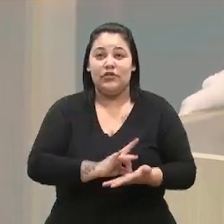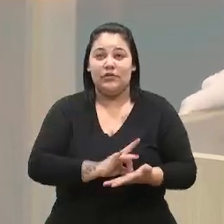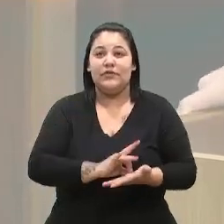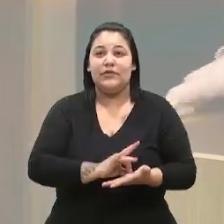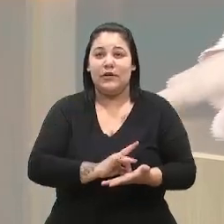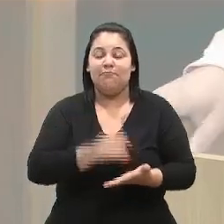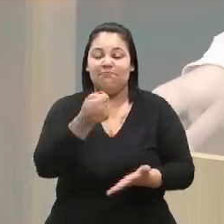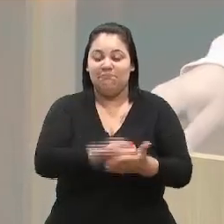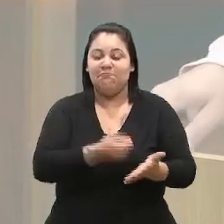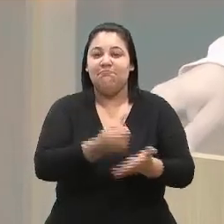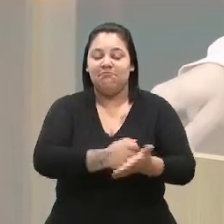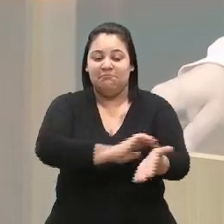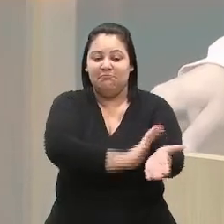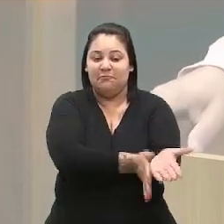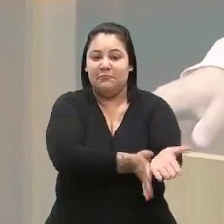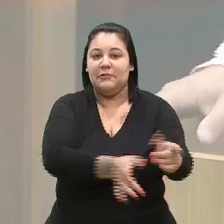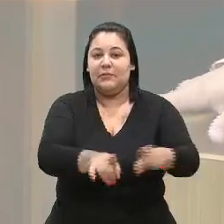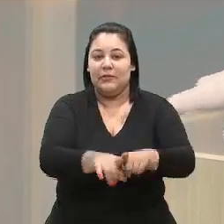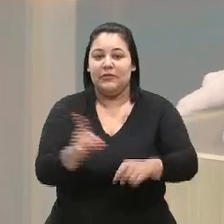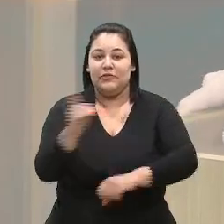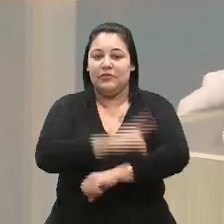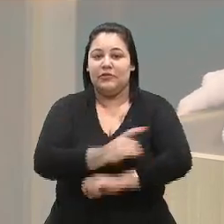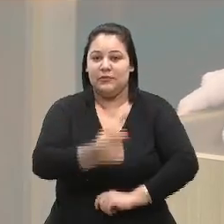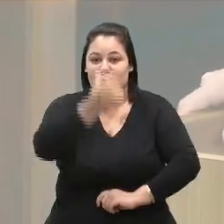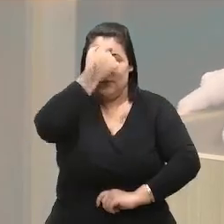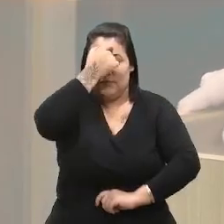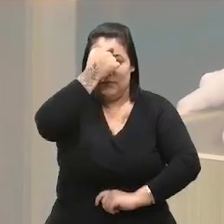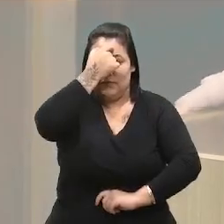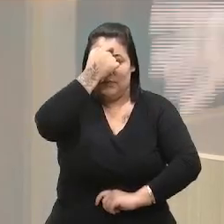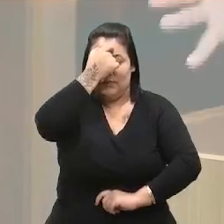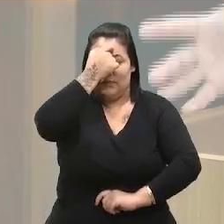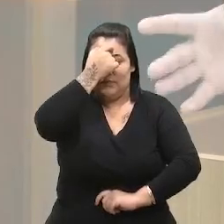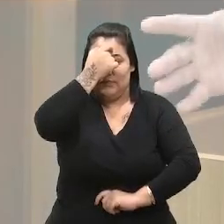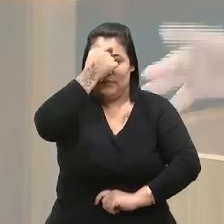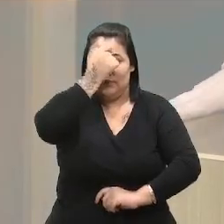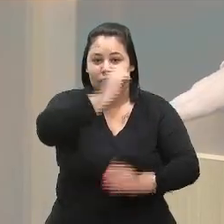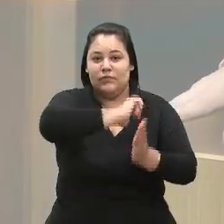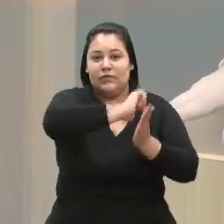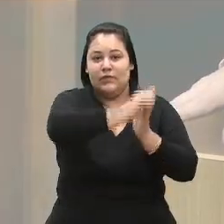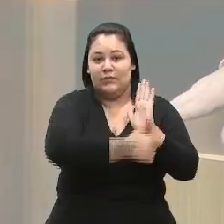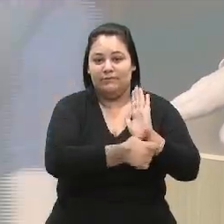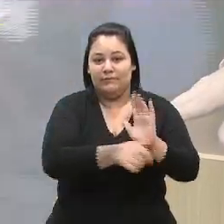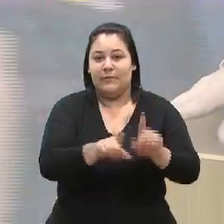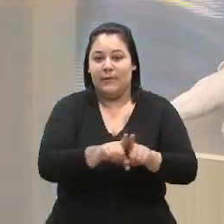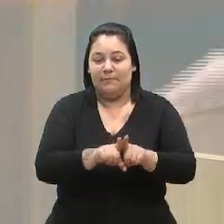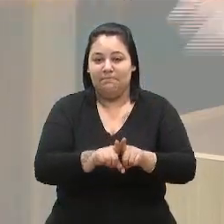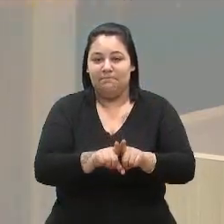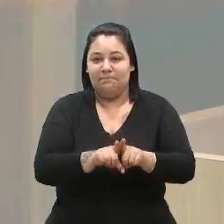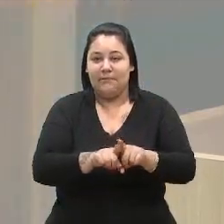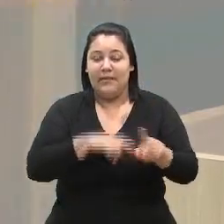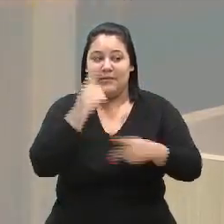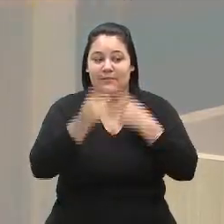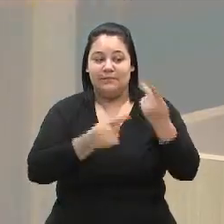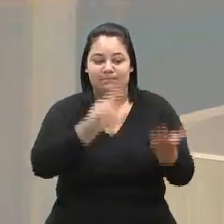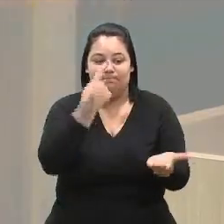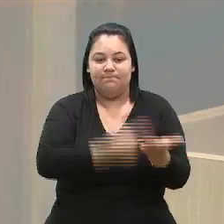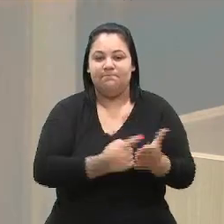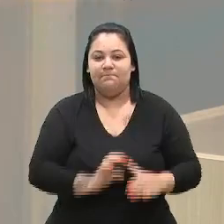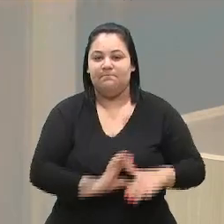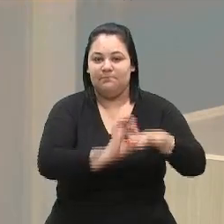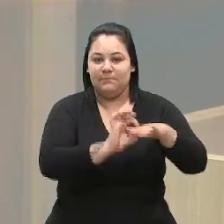de Conscientização, né? O tema do Síndrome de Down. Essas falas aqui no Acordo de Liderança.